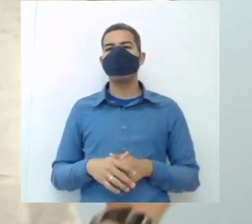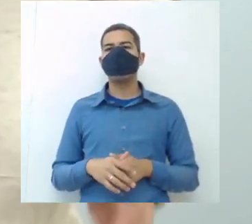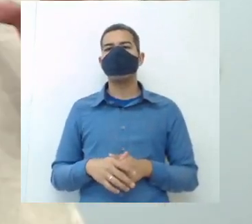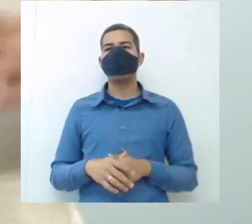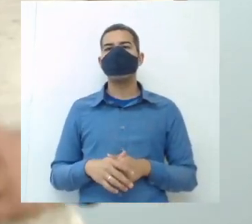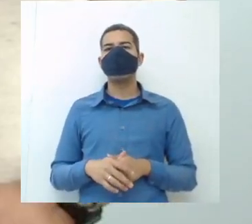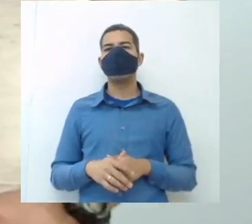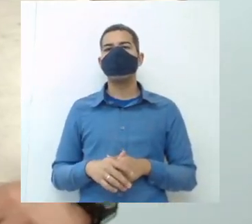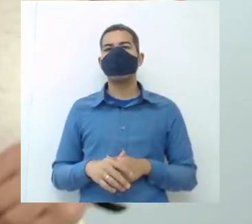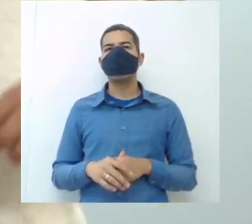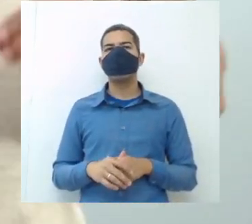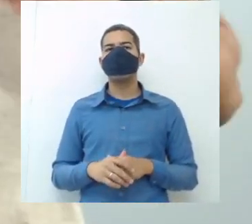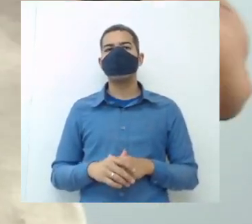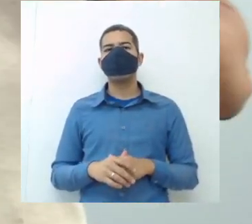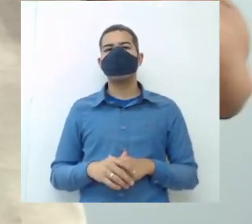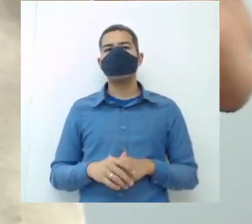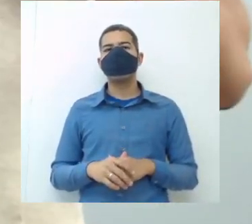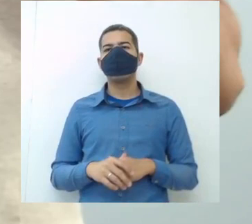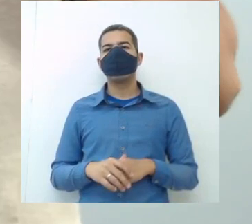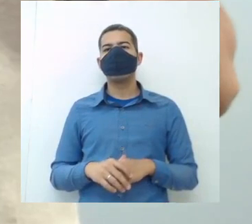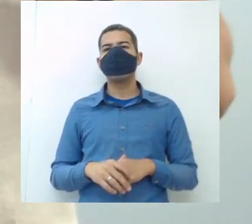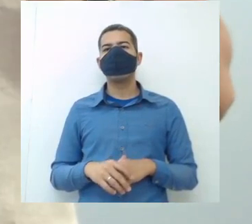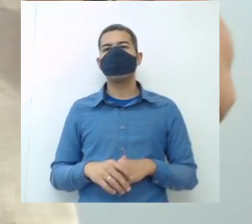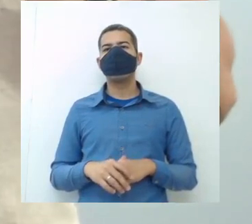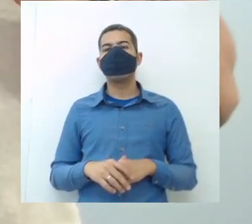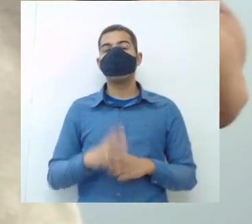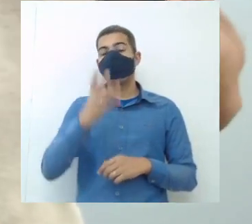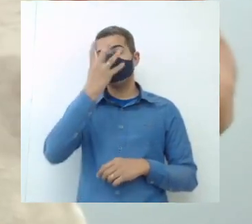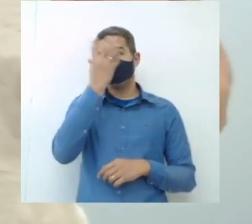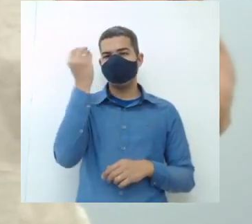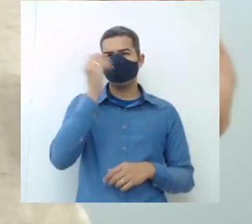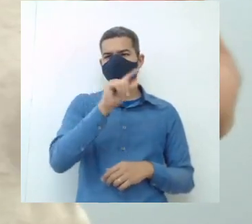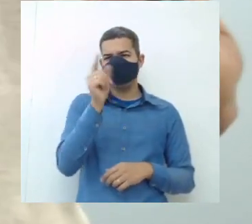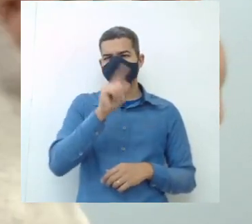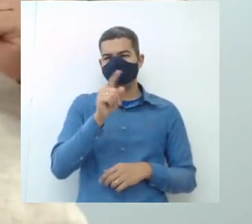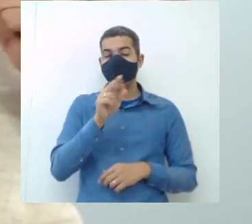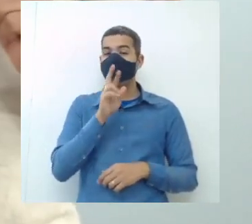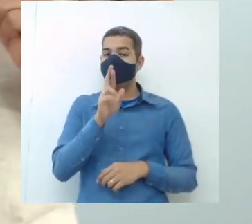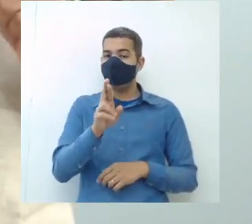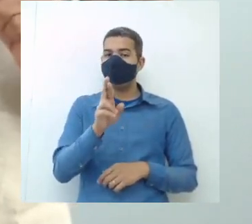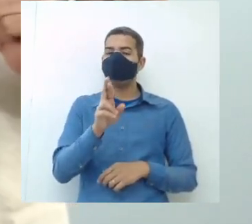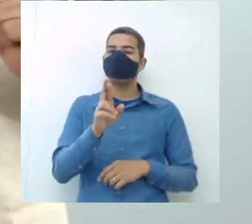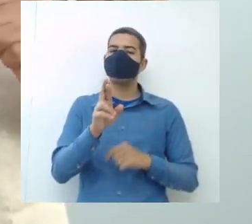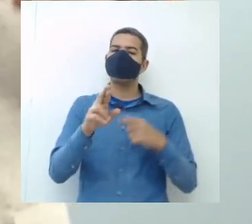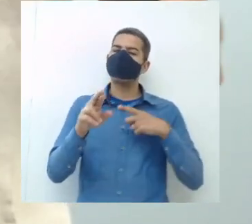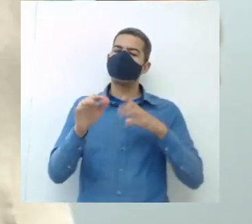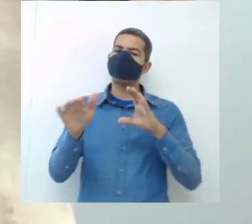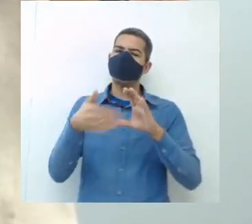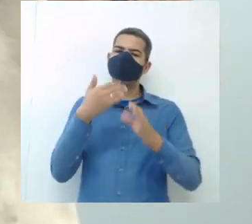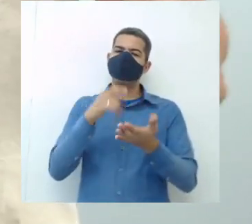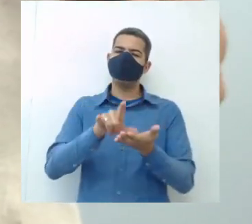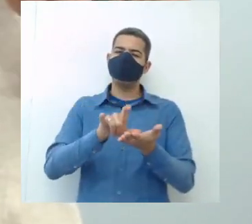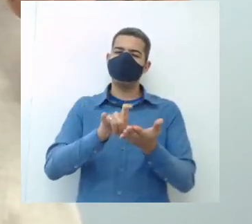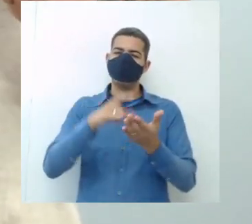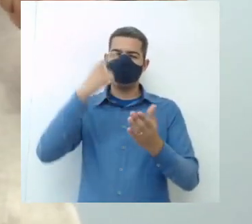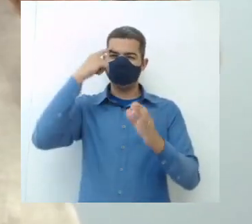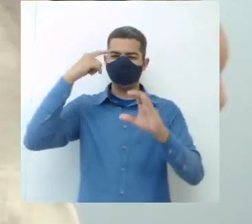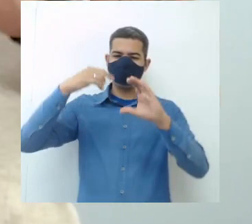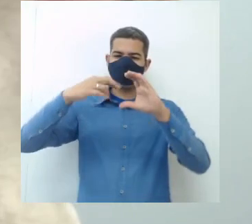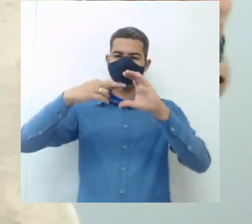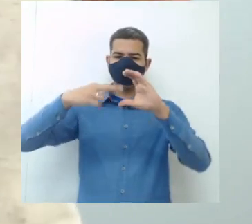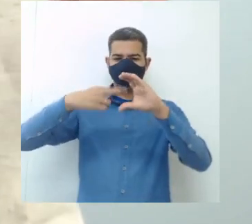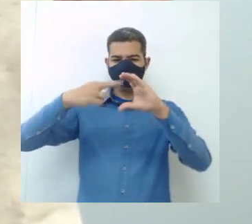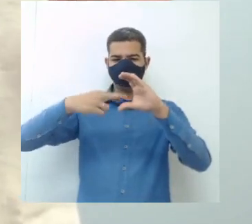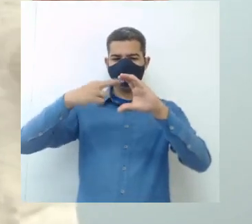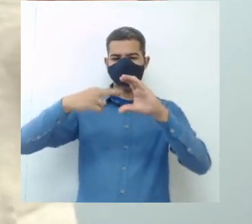ter lá. Vem comigo, ó. E não esquece, quando você responder, manda pra gente no Instagram, Robertão da Transmissão,